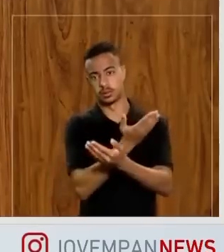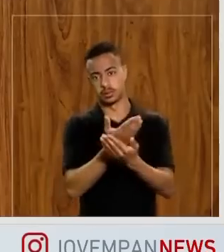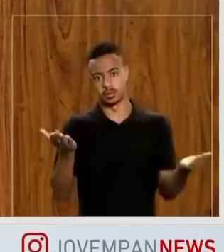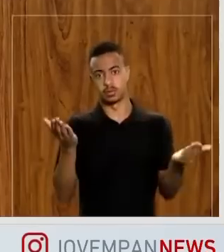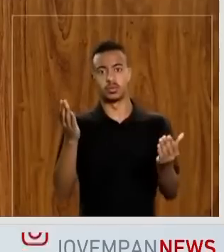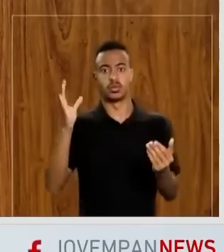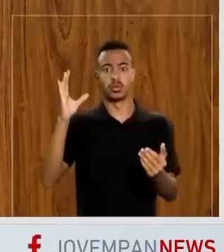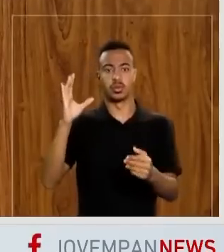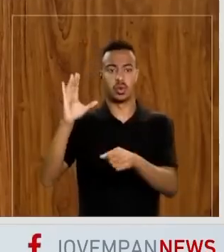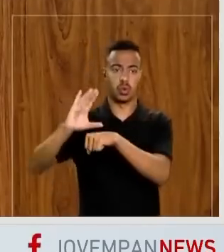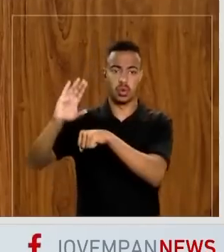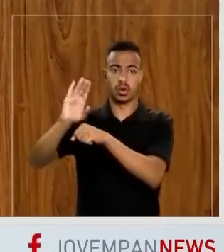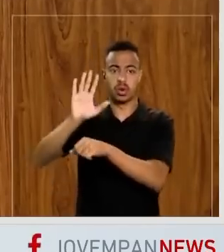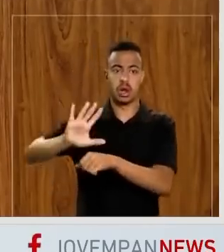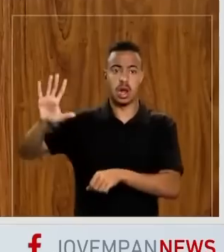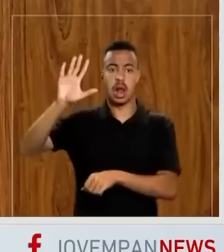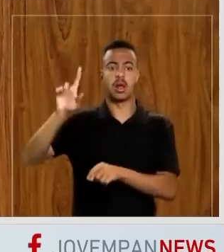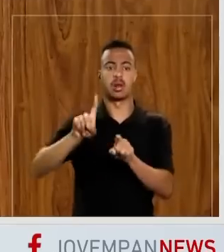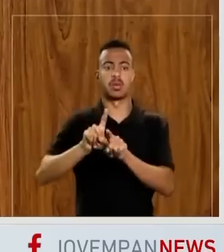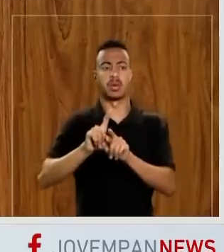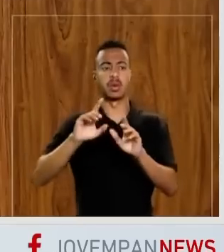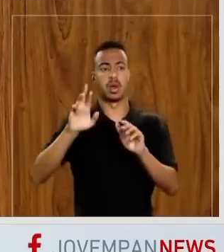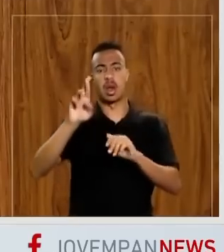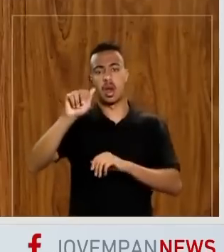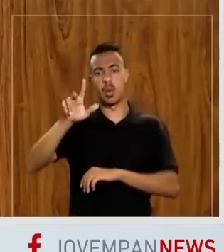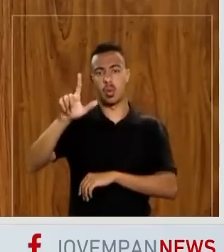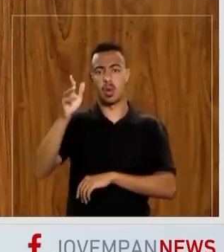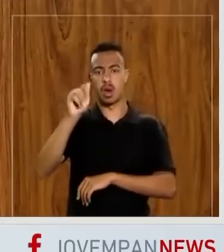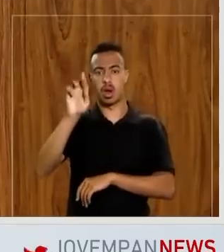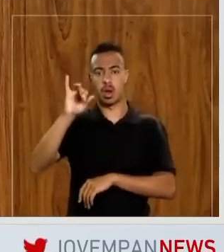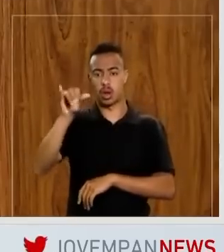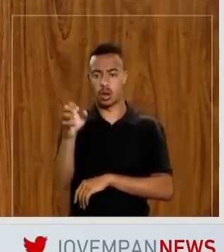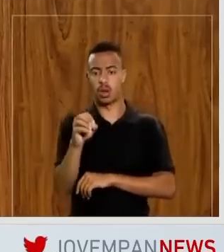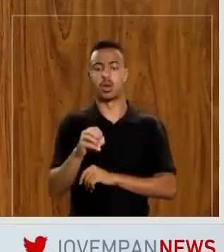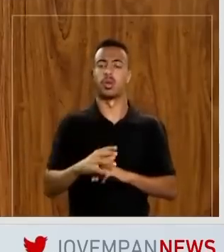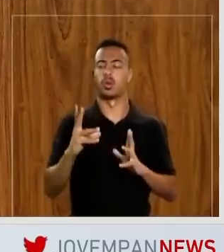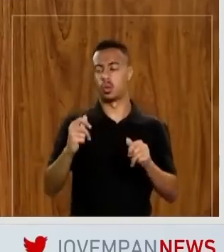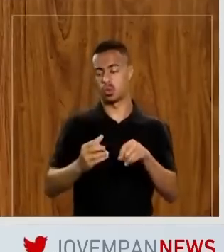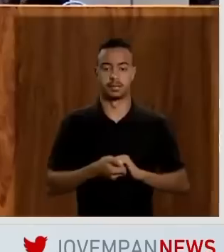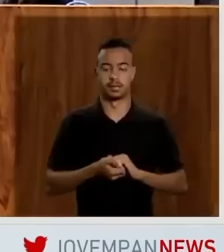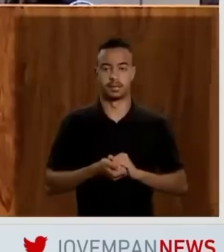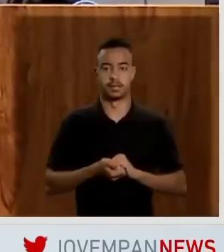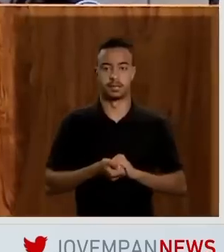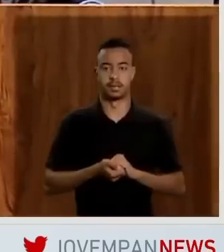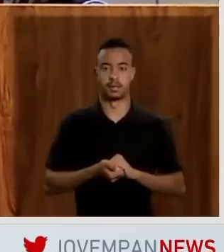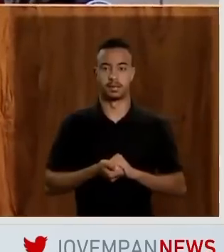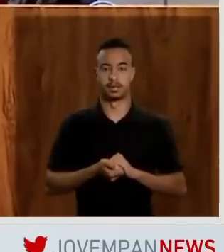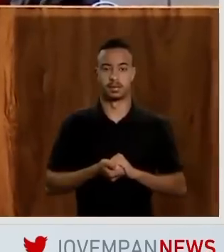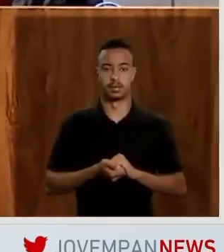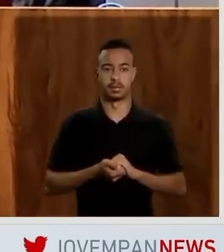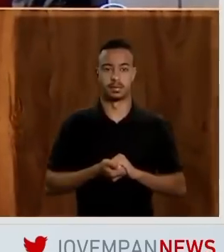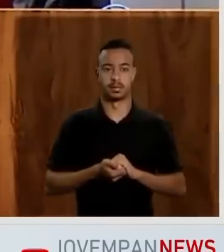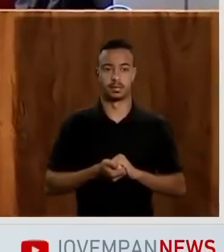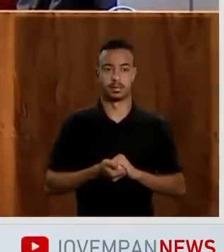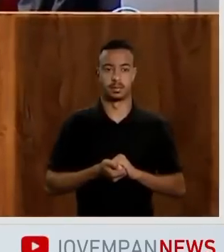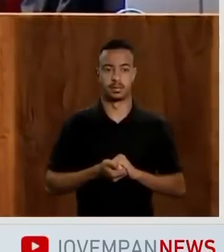doutor Renato, nós aqui criticamos, pelo menos a maioria da mesa, criticamos sim... alguns desmandos praticados pela Operação